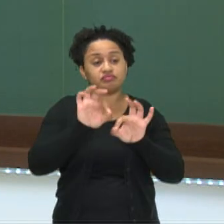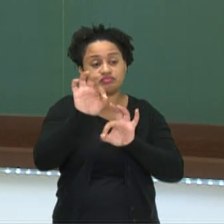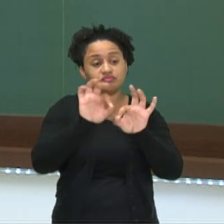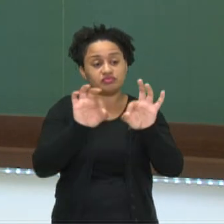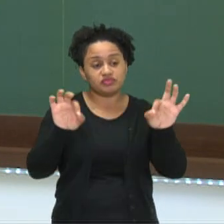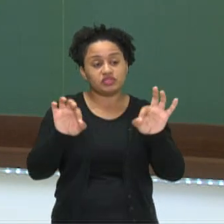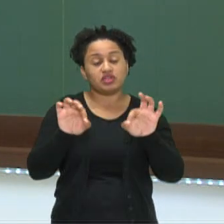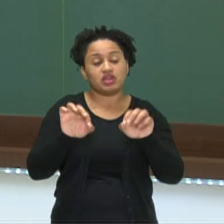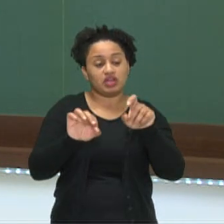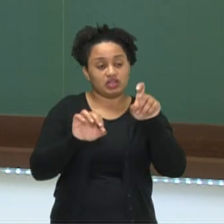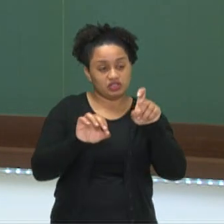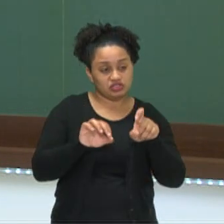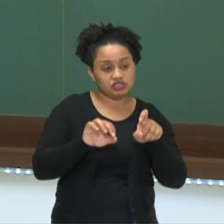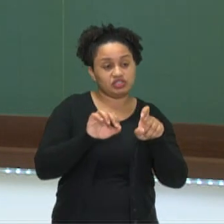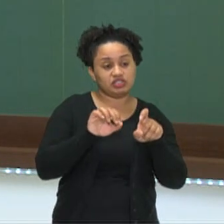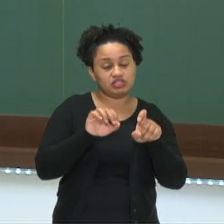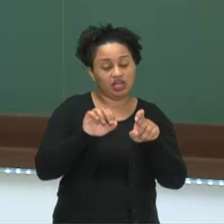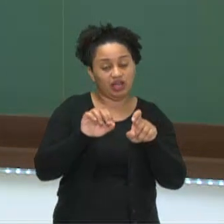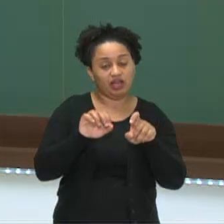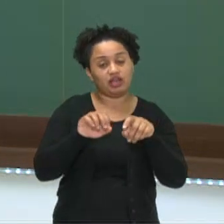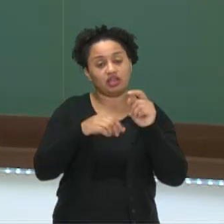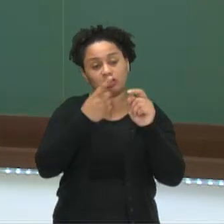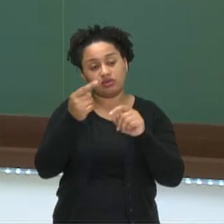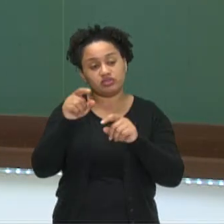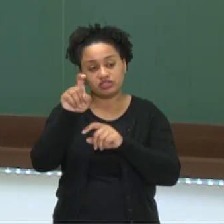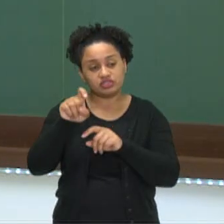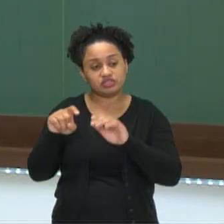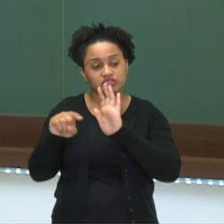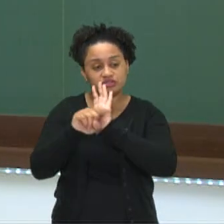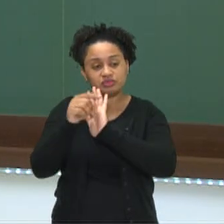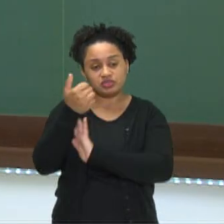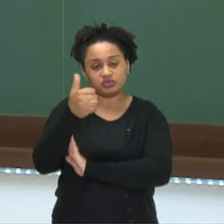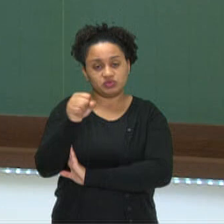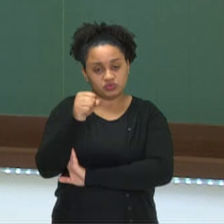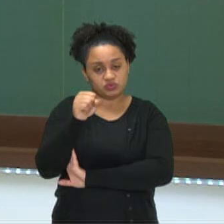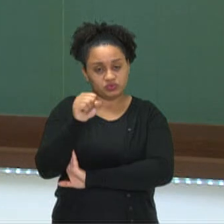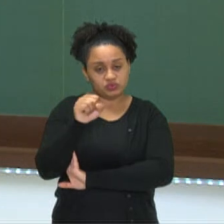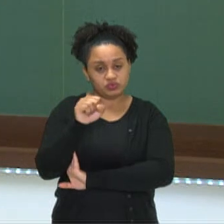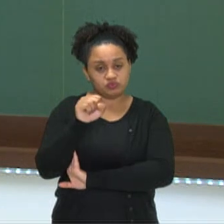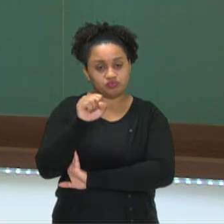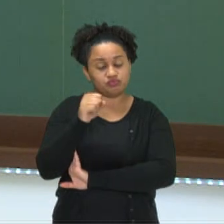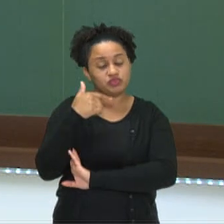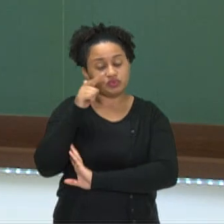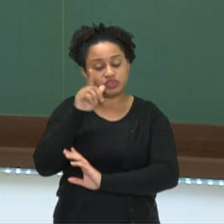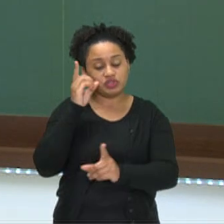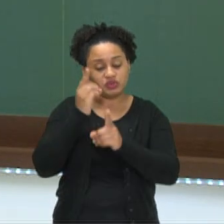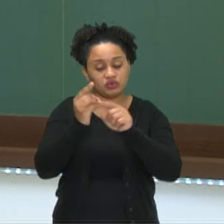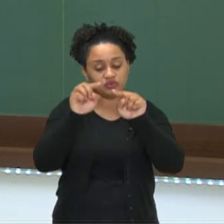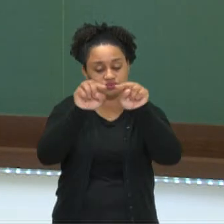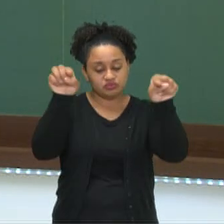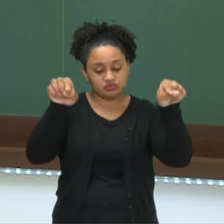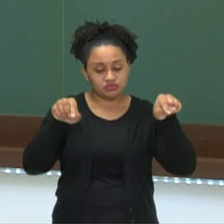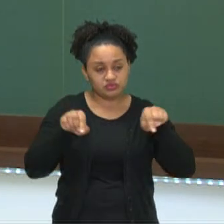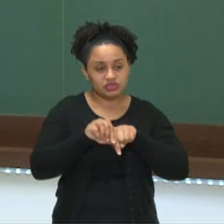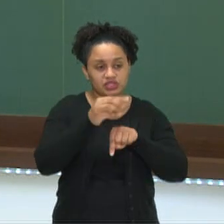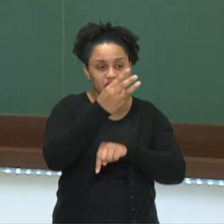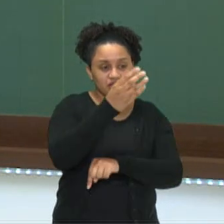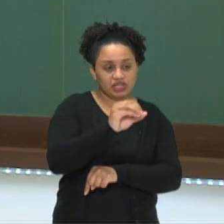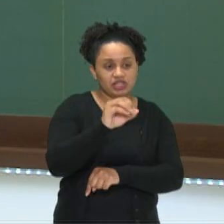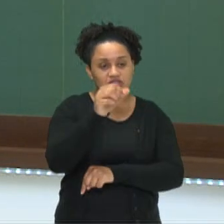outra é x menos 18. 30 menos 18, 12 é a outra medida. Encontrei as medidas do terreno. 30 por